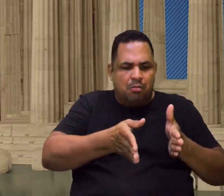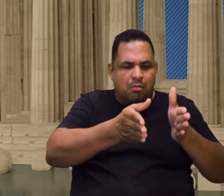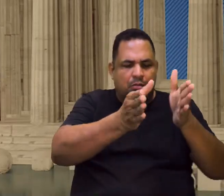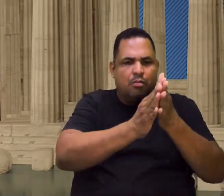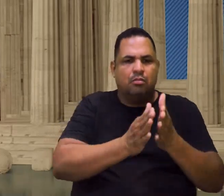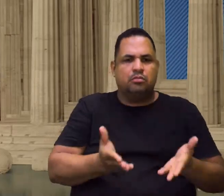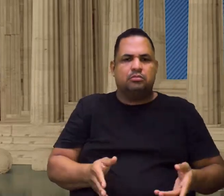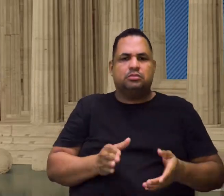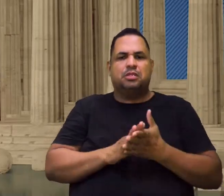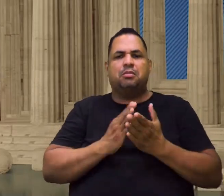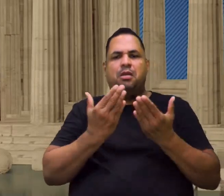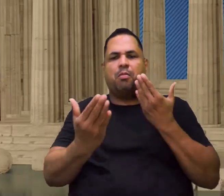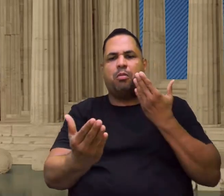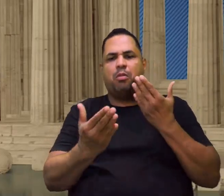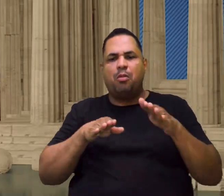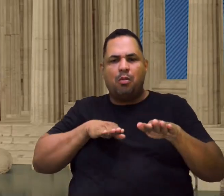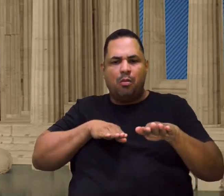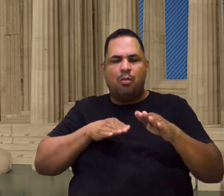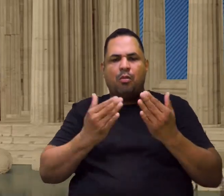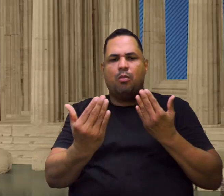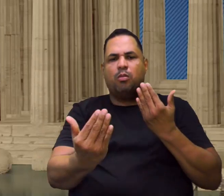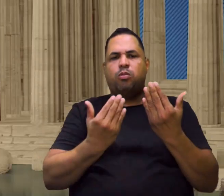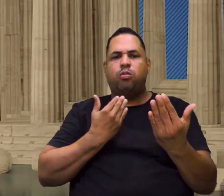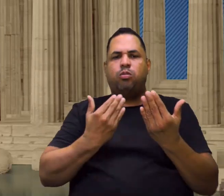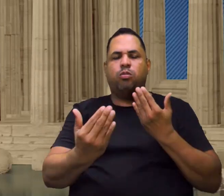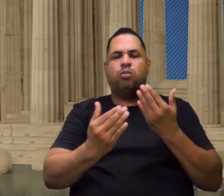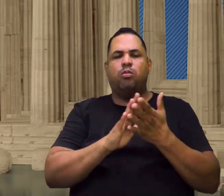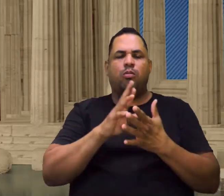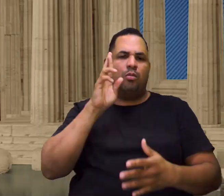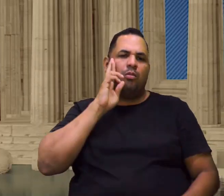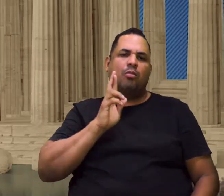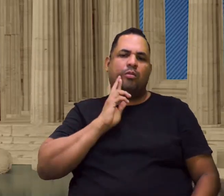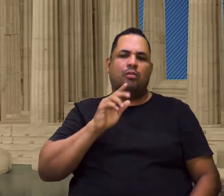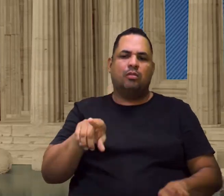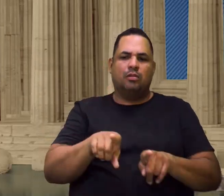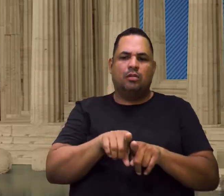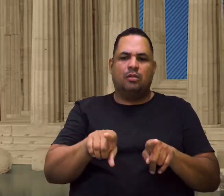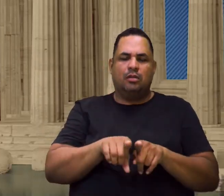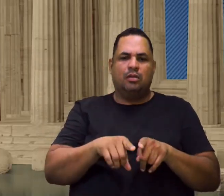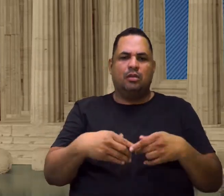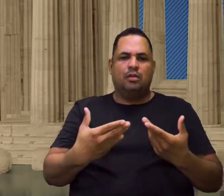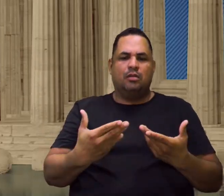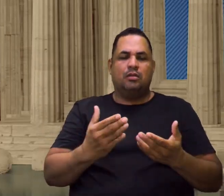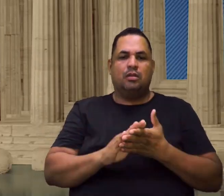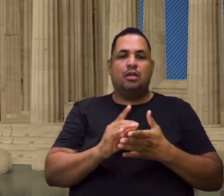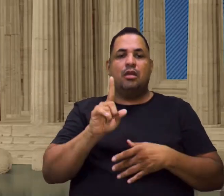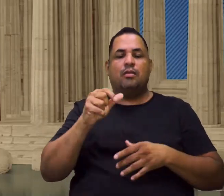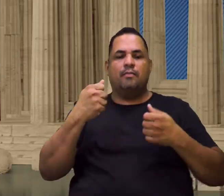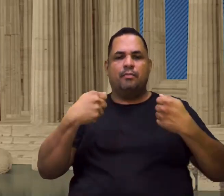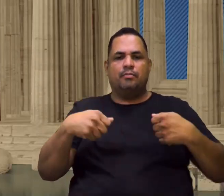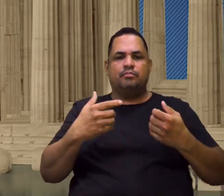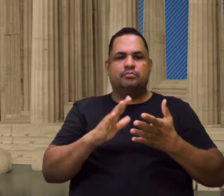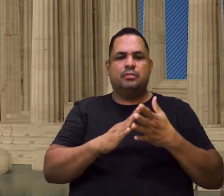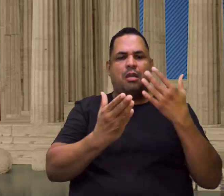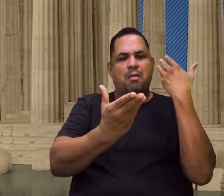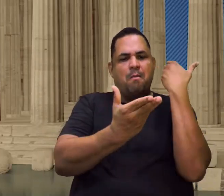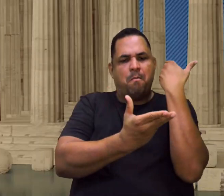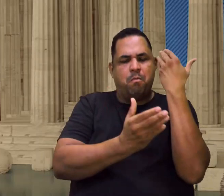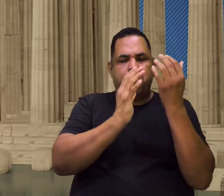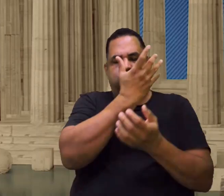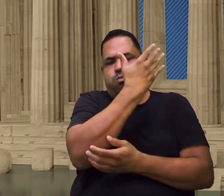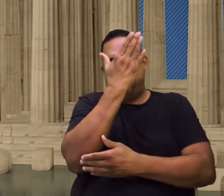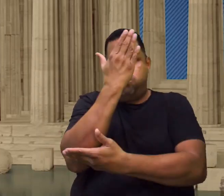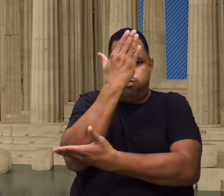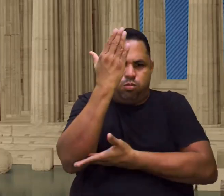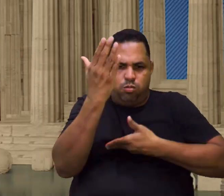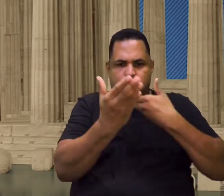da BR-364 do estado de Rondônia. E que era possível você derrubar, você